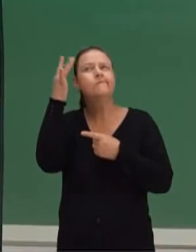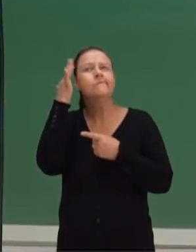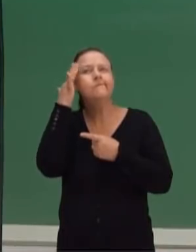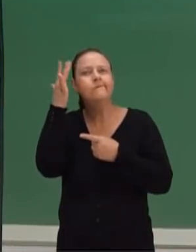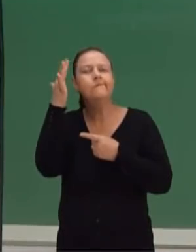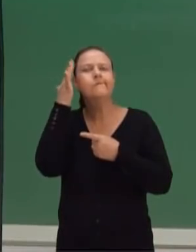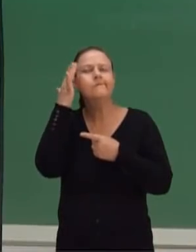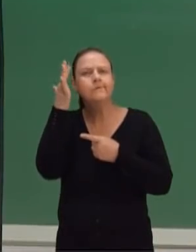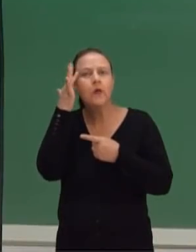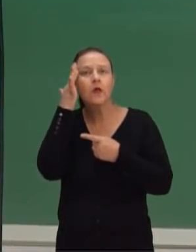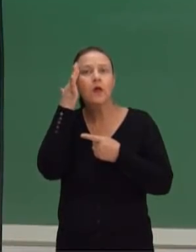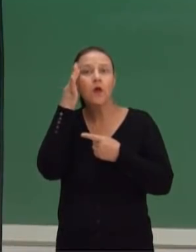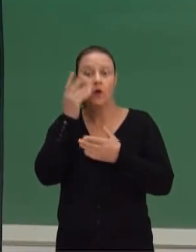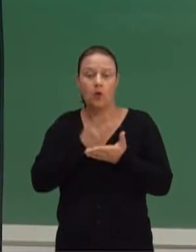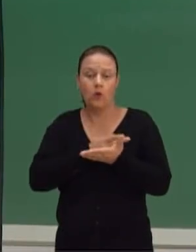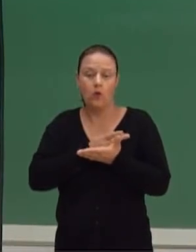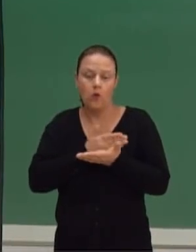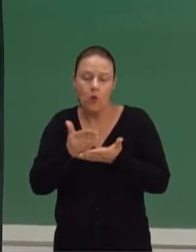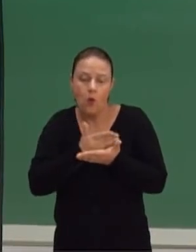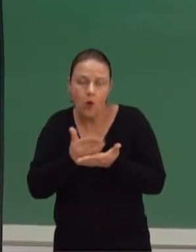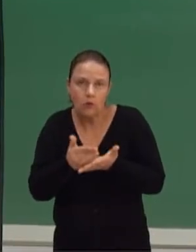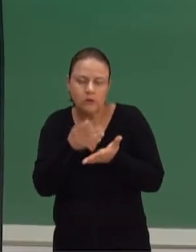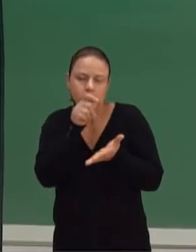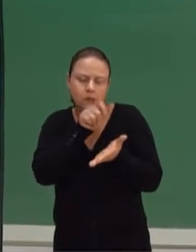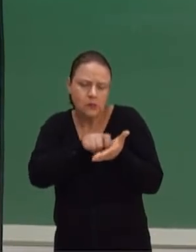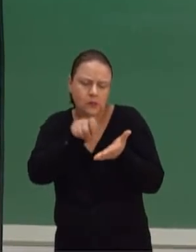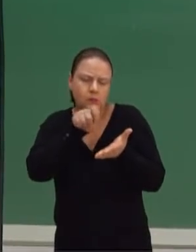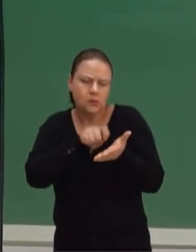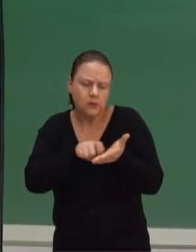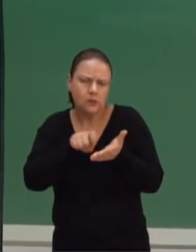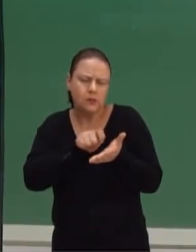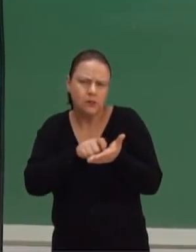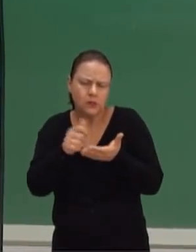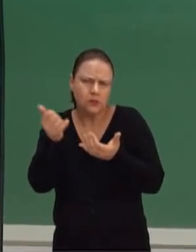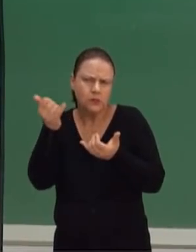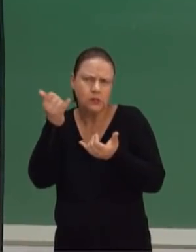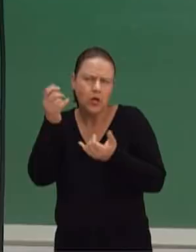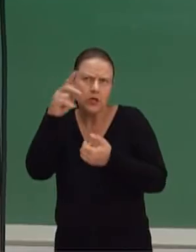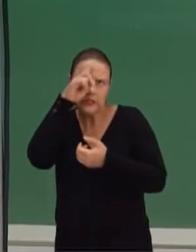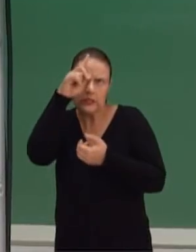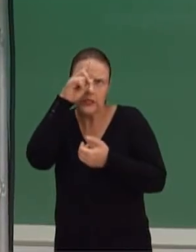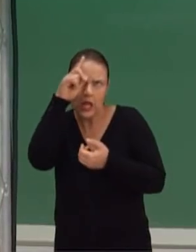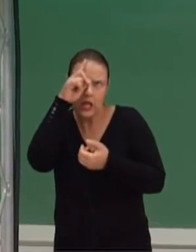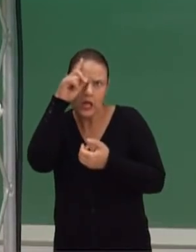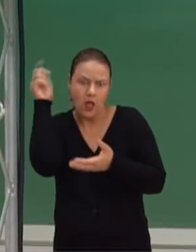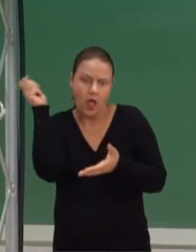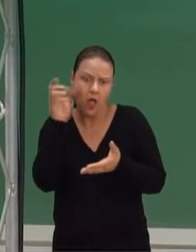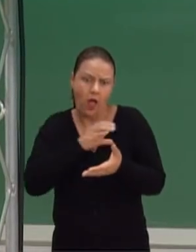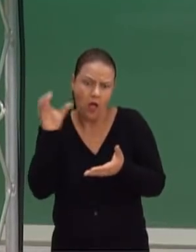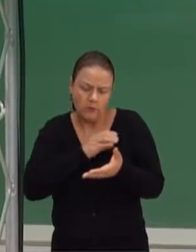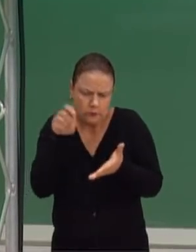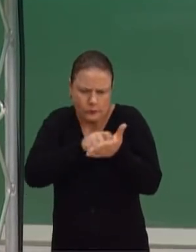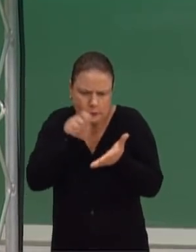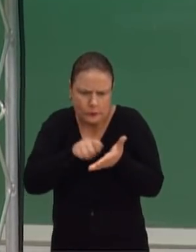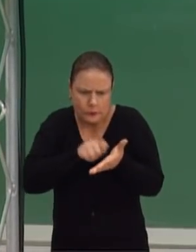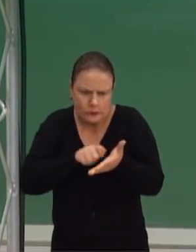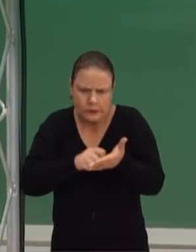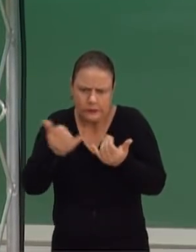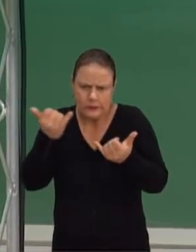texto, eu tenho, as ideias vêm à minha cabeça e eu tenho que anotar rápido. Anotar.